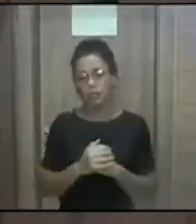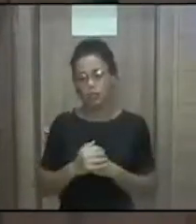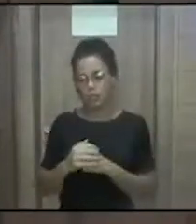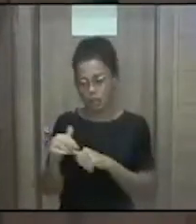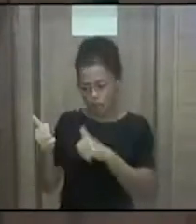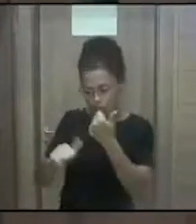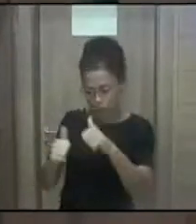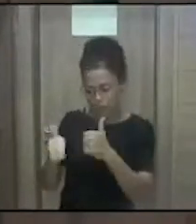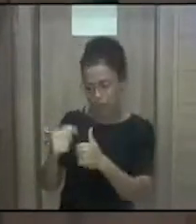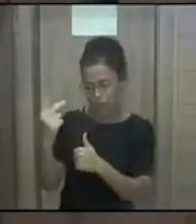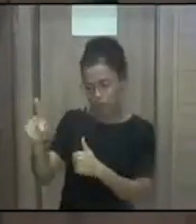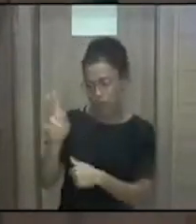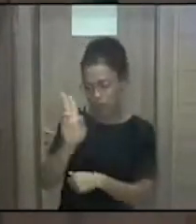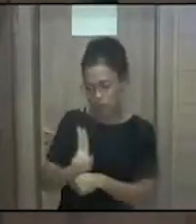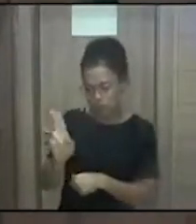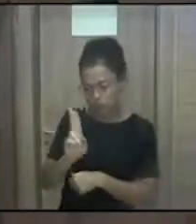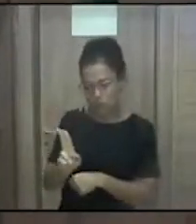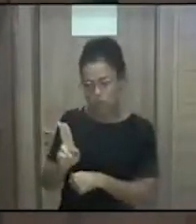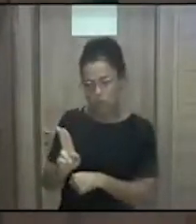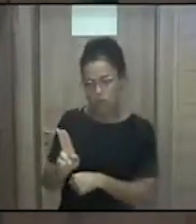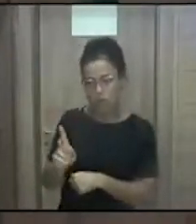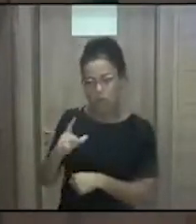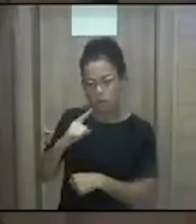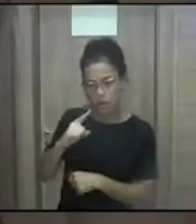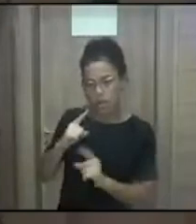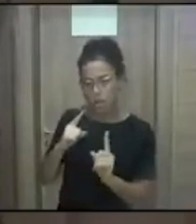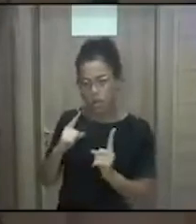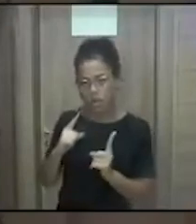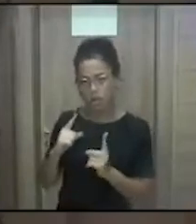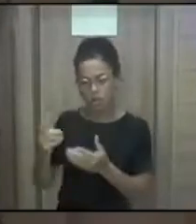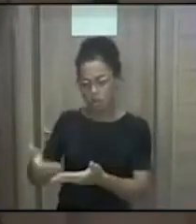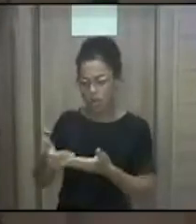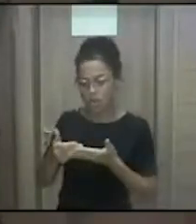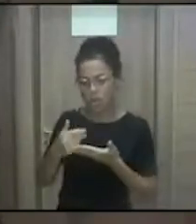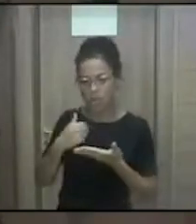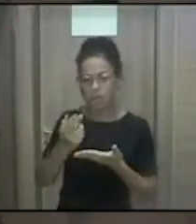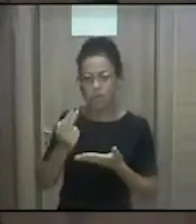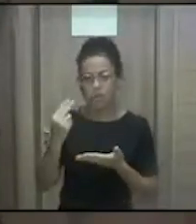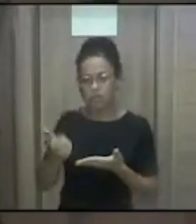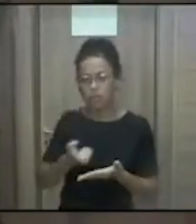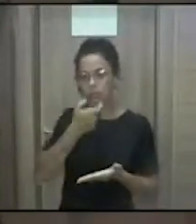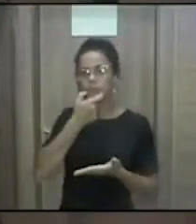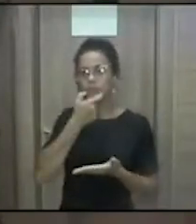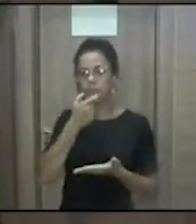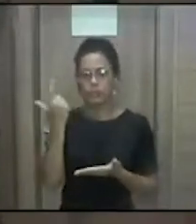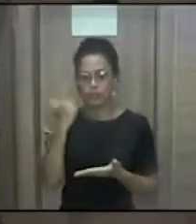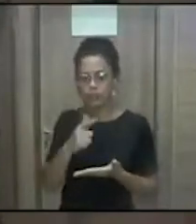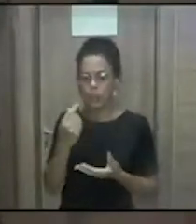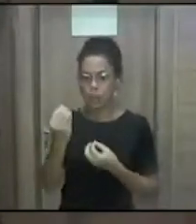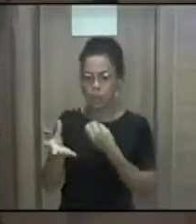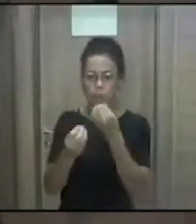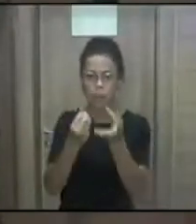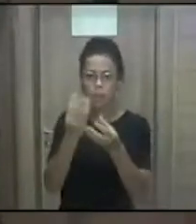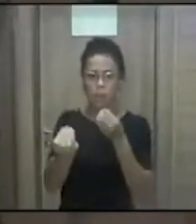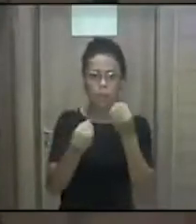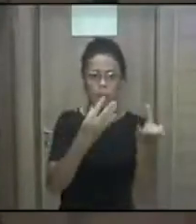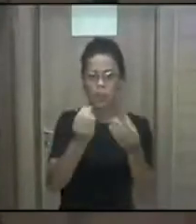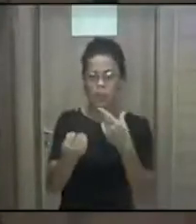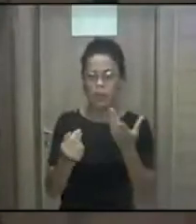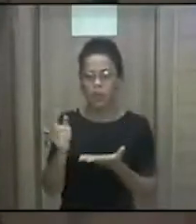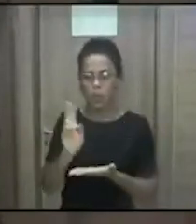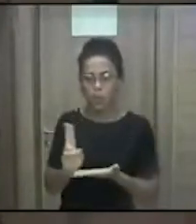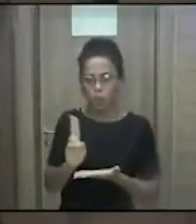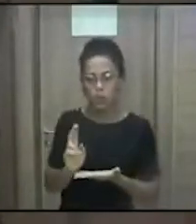do usuário, se ele de fato está utilizando a prótese que ele recebeu, das 1.500.000 próteses entregues em 2024, qual é a proporção